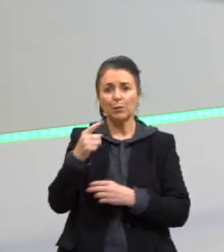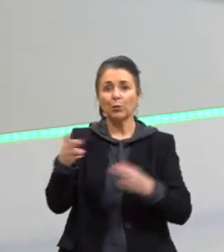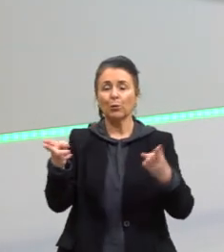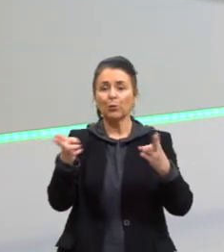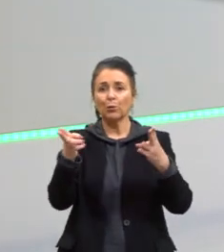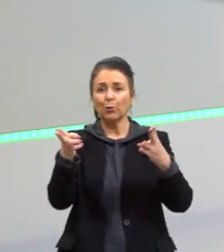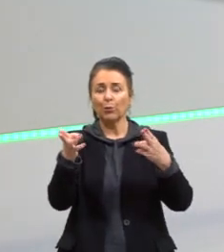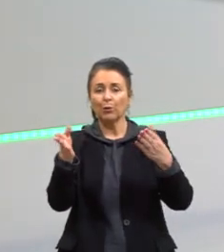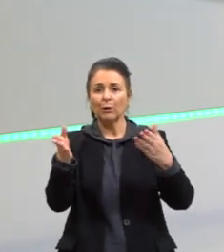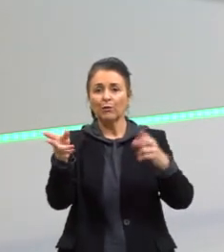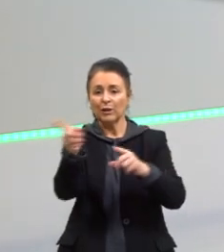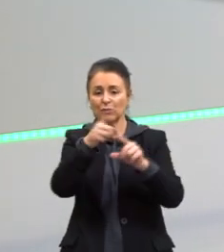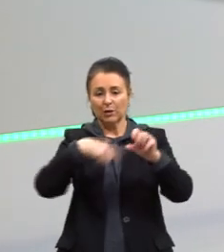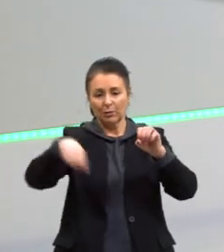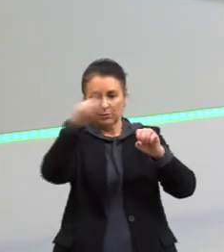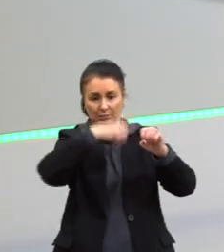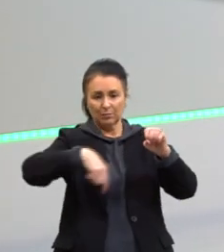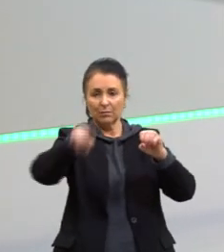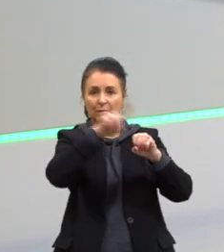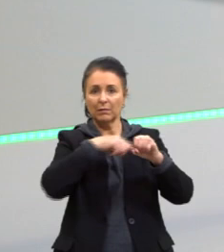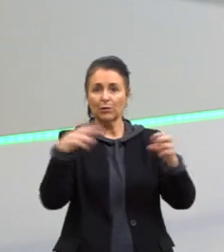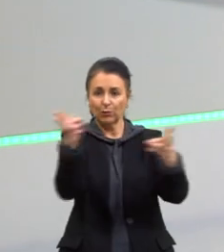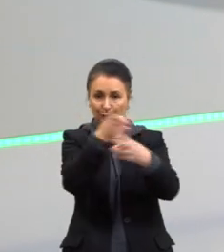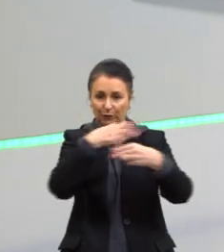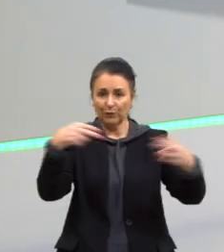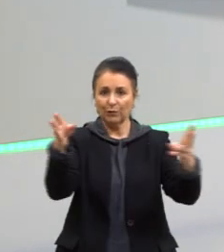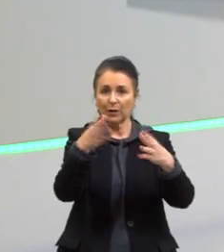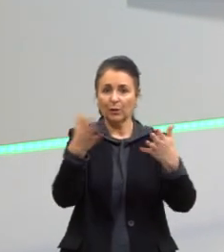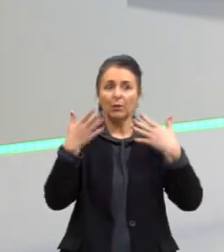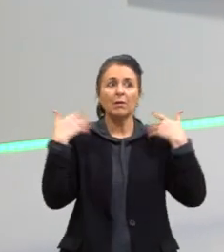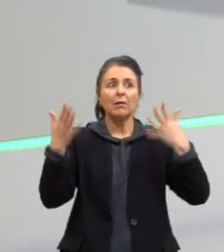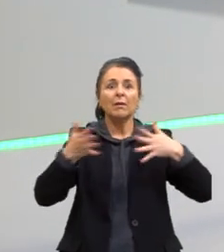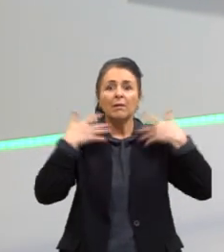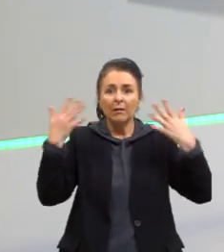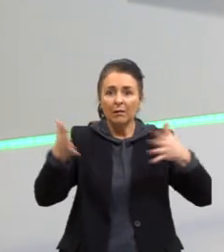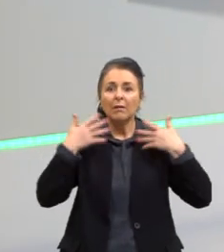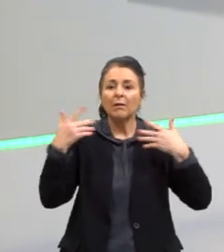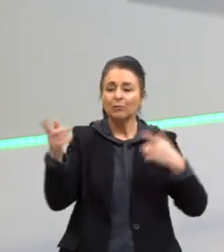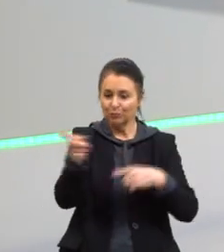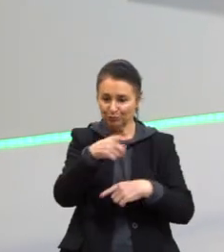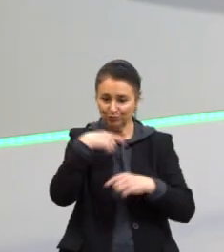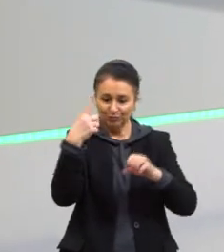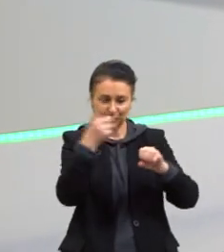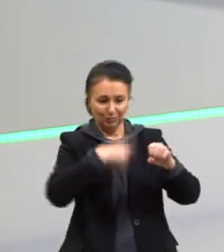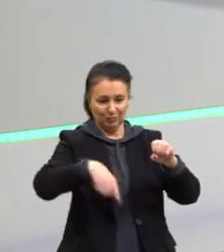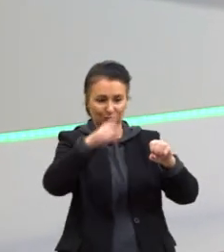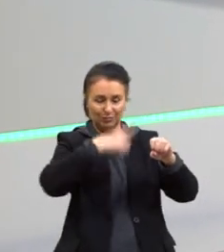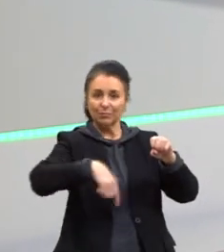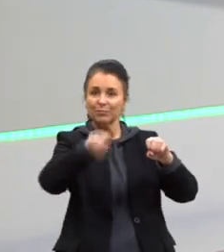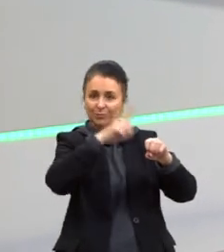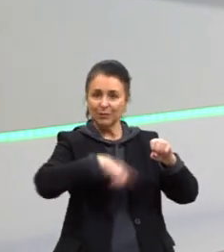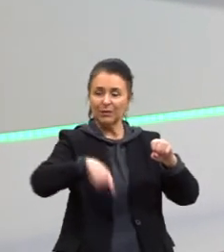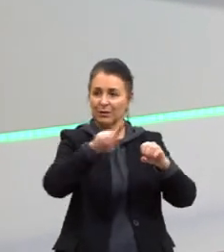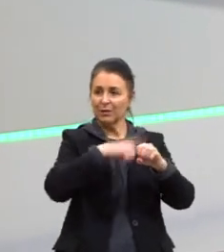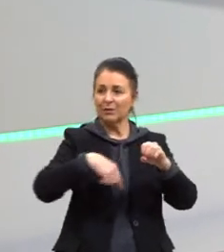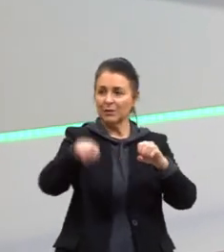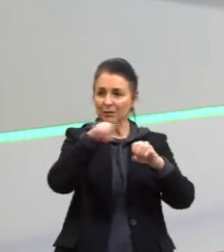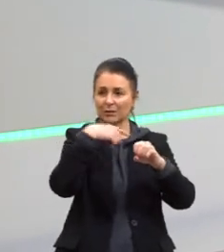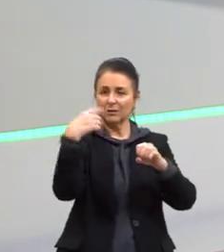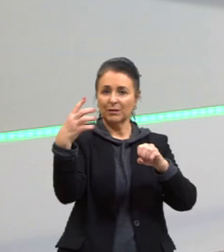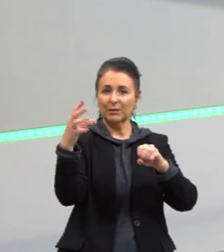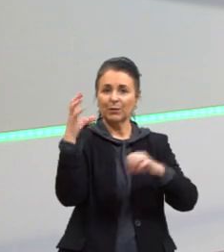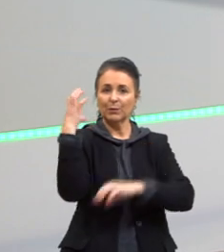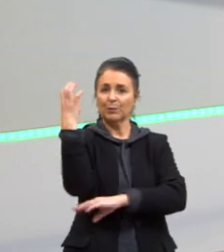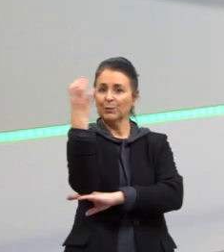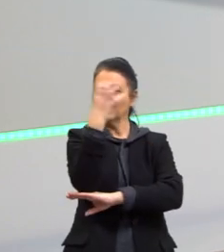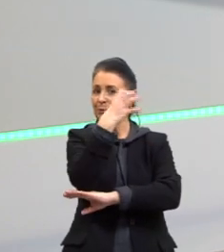exemplo como tá aqui na imagem o ventilador Você vai ligar ele tem lá sua velocidade 1 velocidade de 2 velocidade